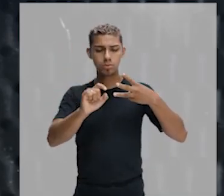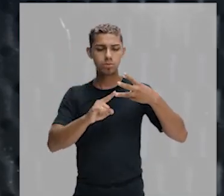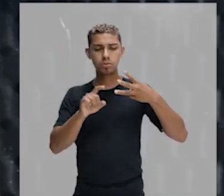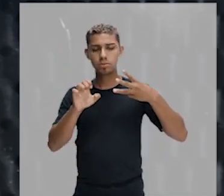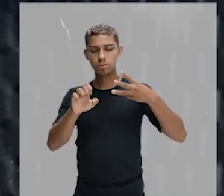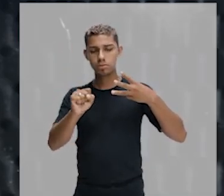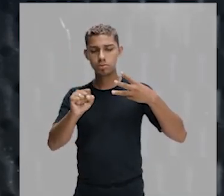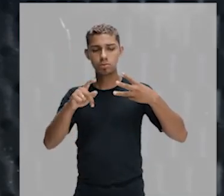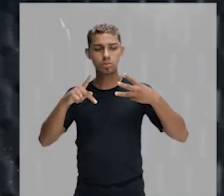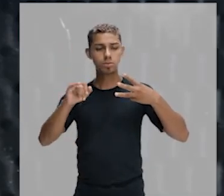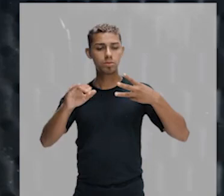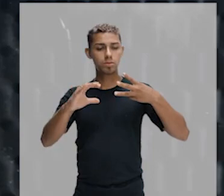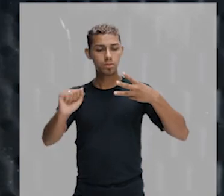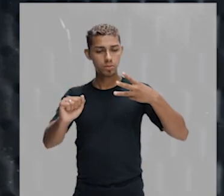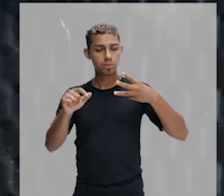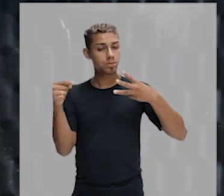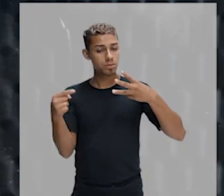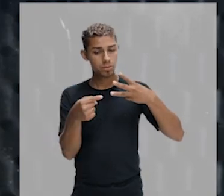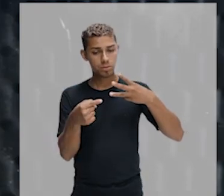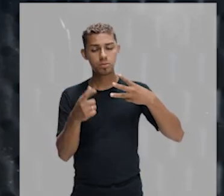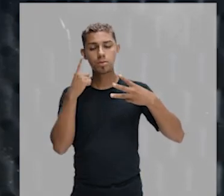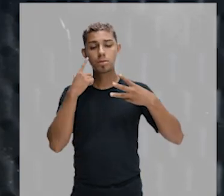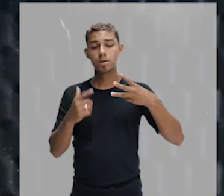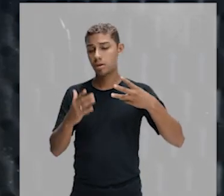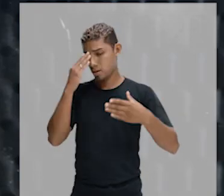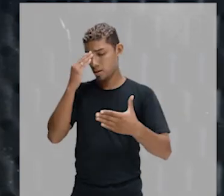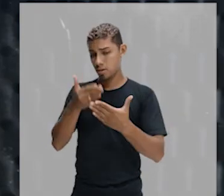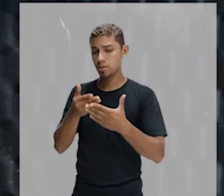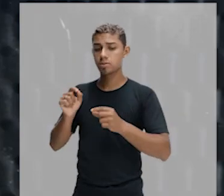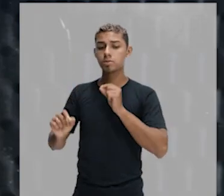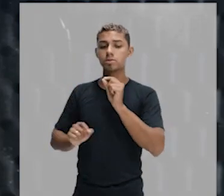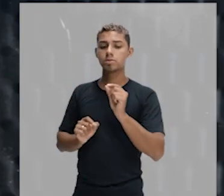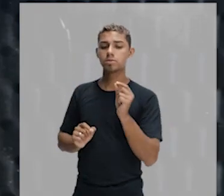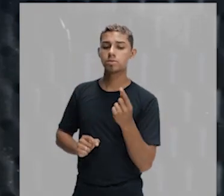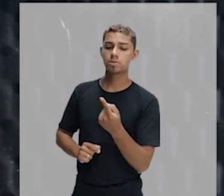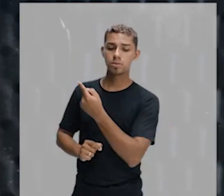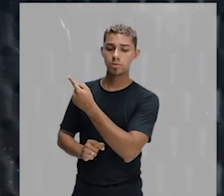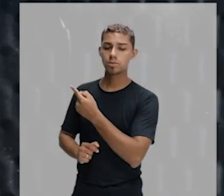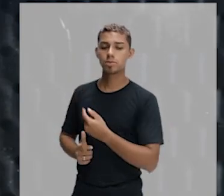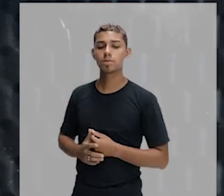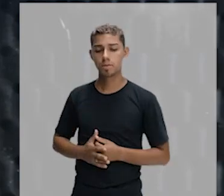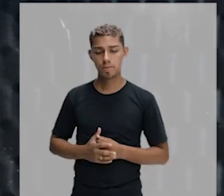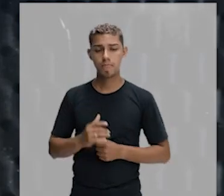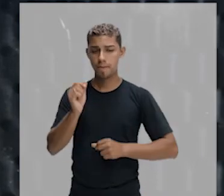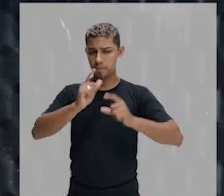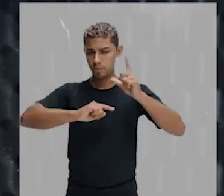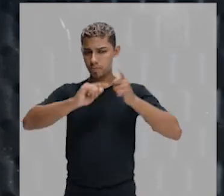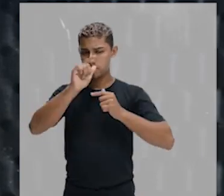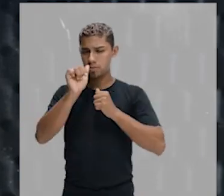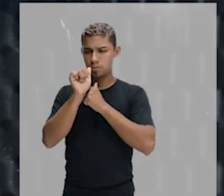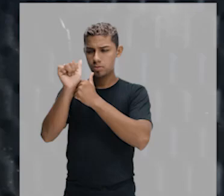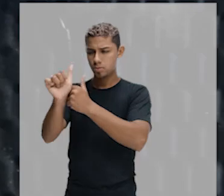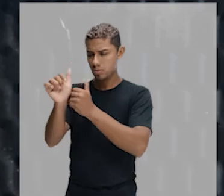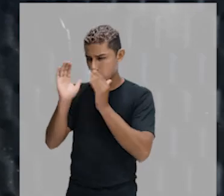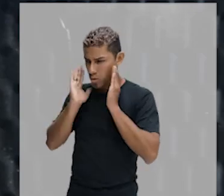estrela Spica. A Spica, inclusive, acredita-se que era a estrela guia, tá